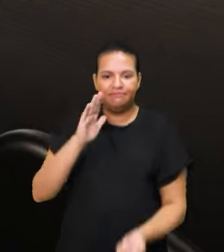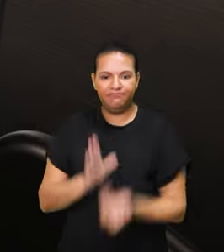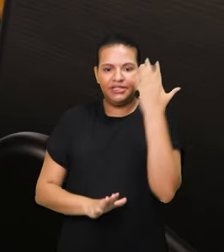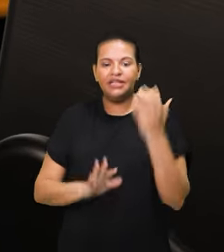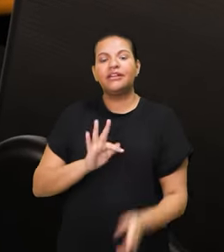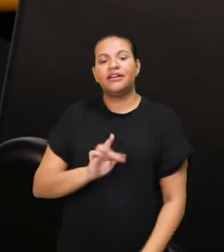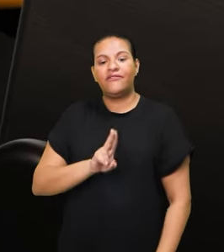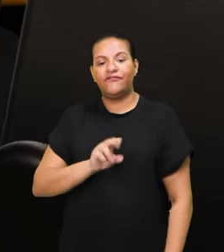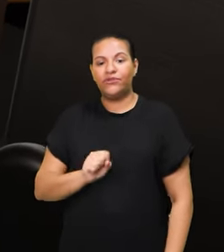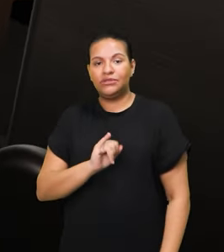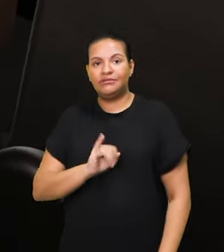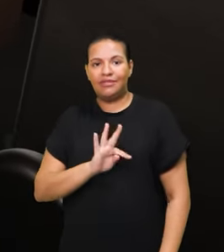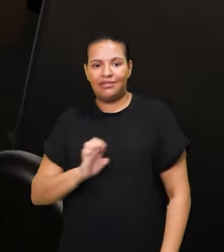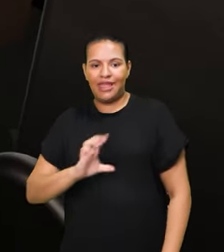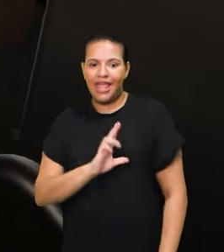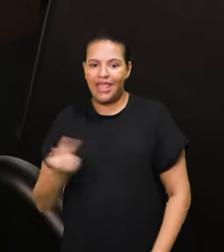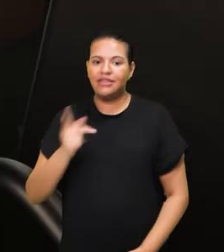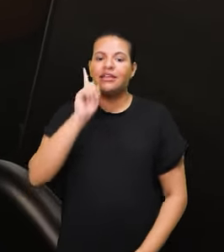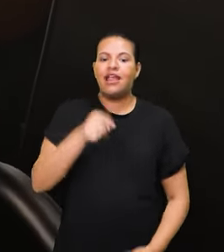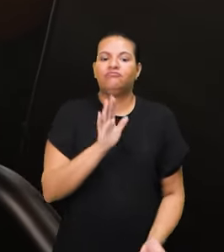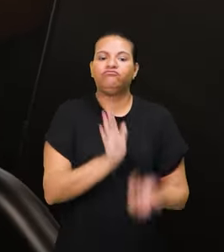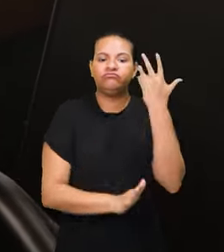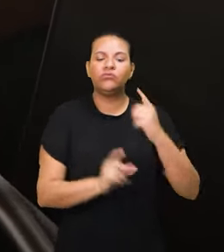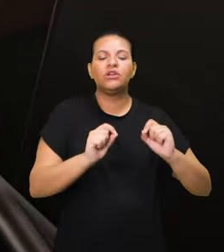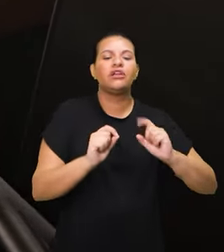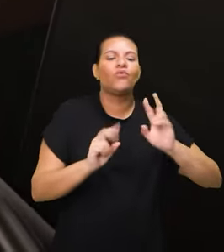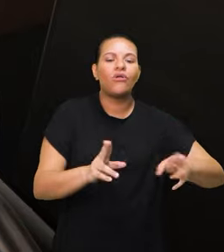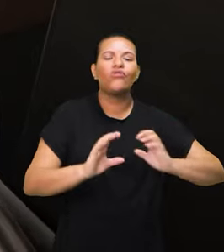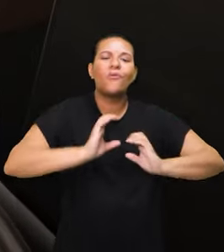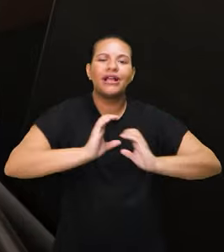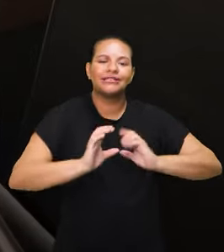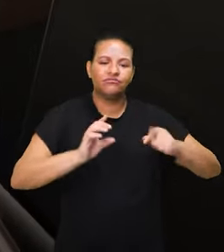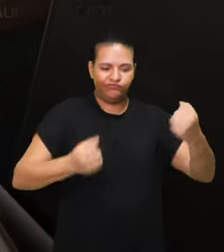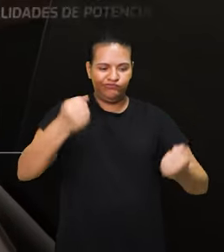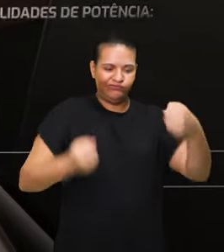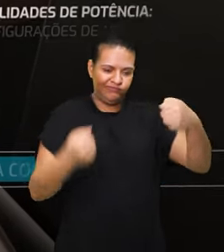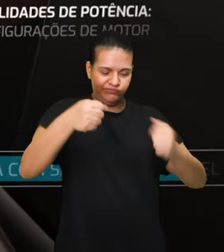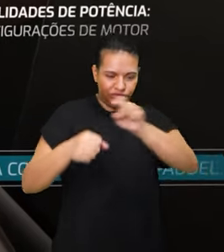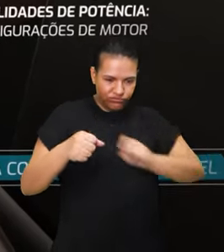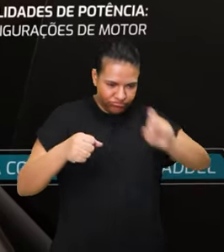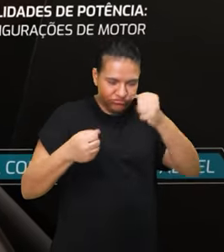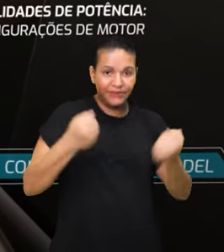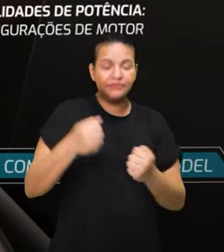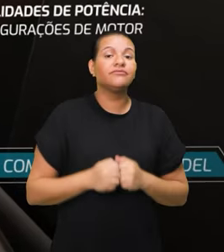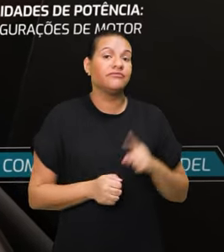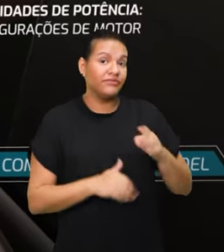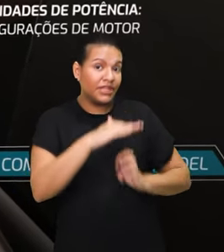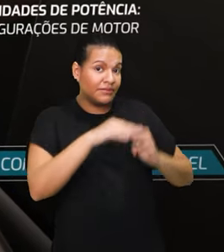internamente por nós trabalhamos em conjunto com a ftech para a decodificação através do sistema de comunicação